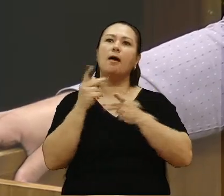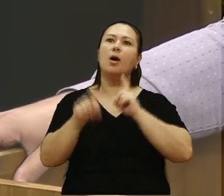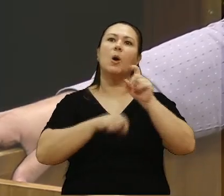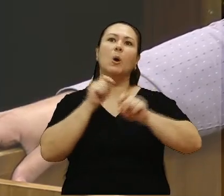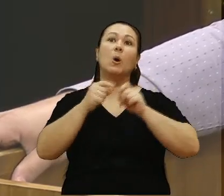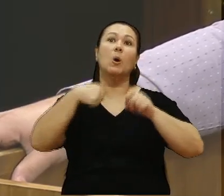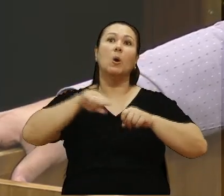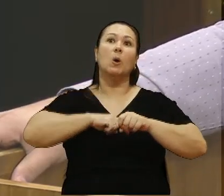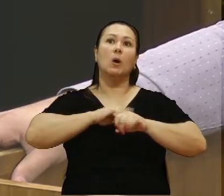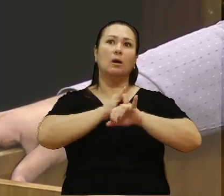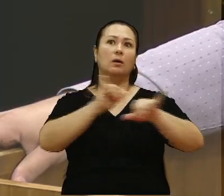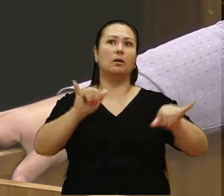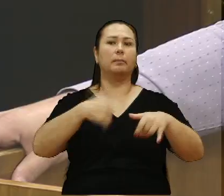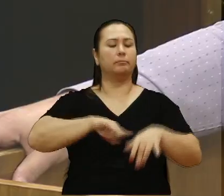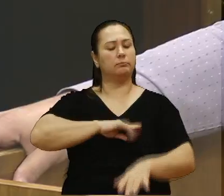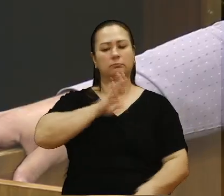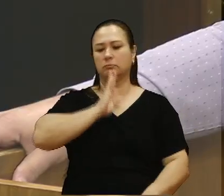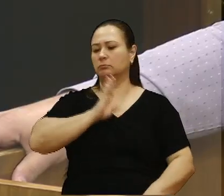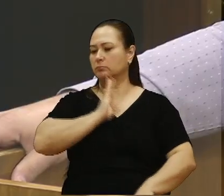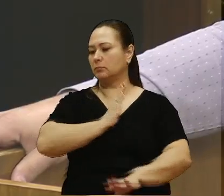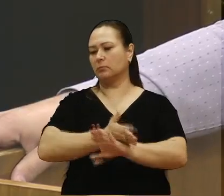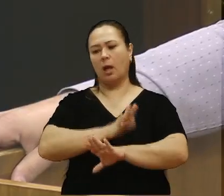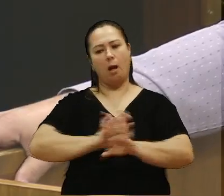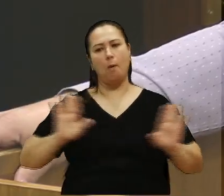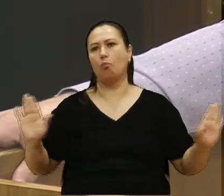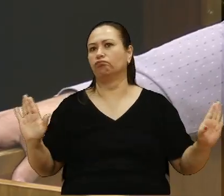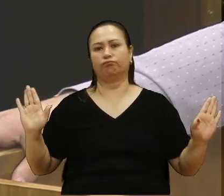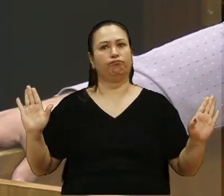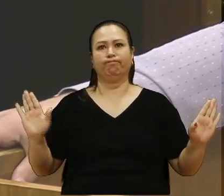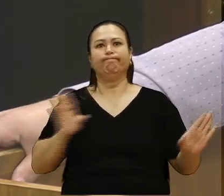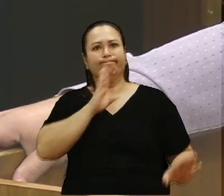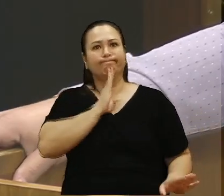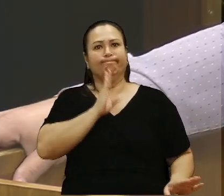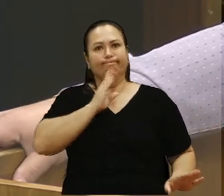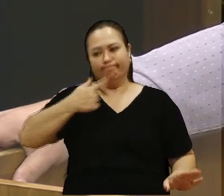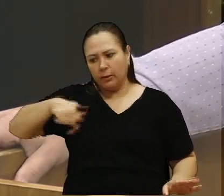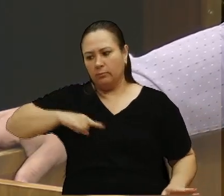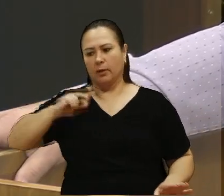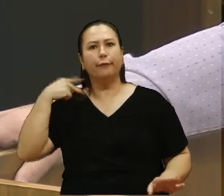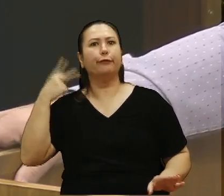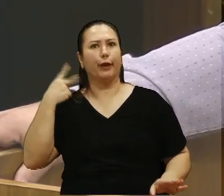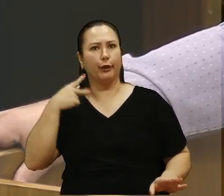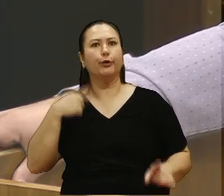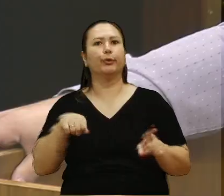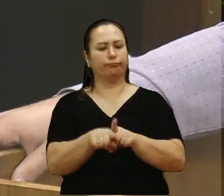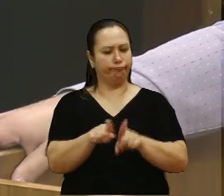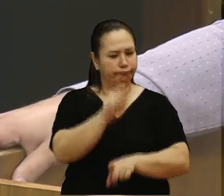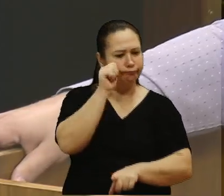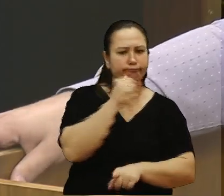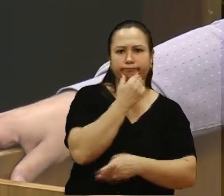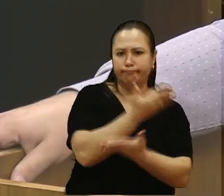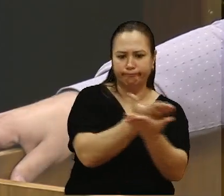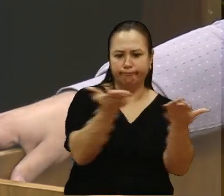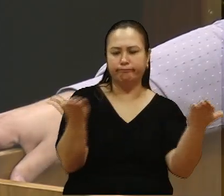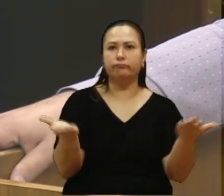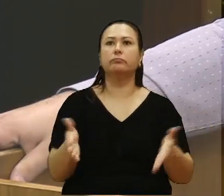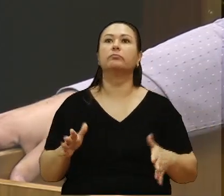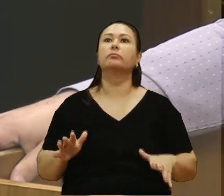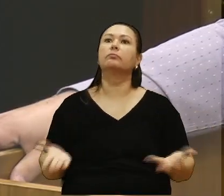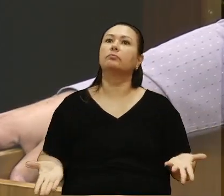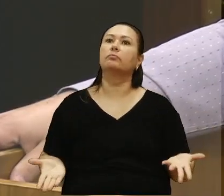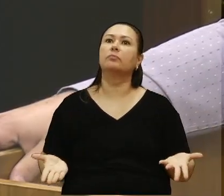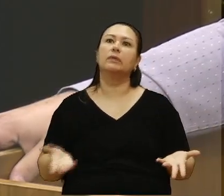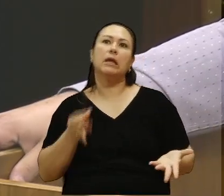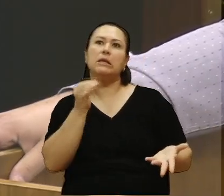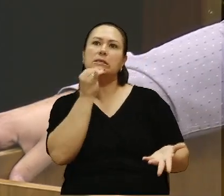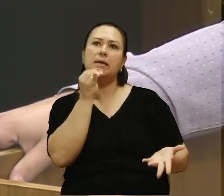dizendo que a minha paciência acabou com o tema da saúde. E a paciência nossa, dos vereadores e das vereadoras. Quando é